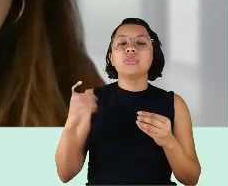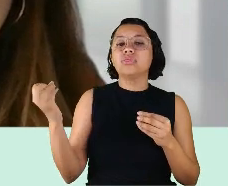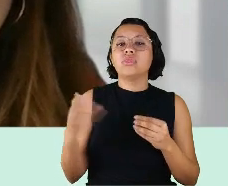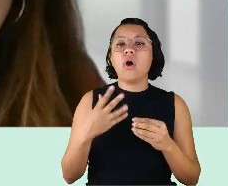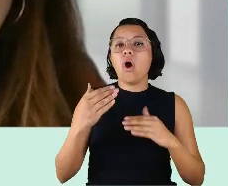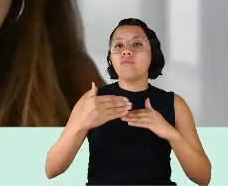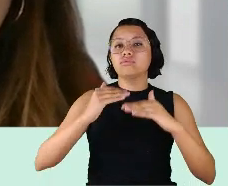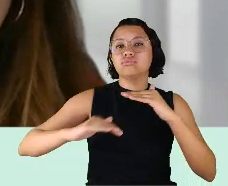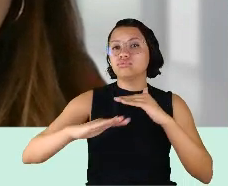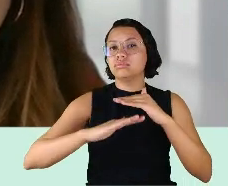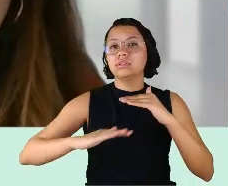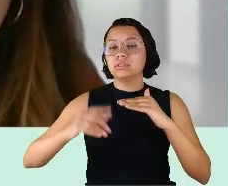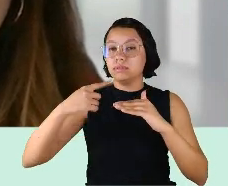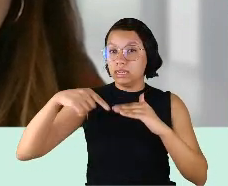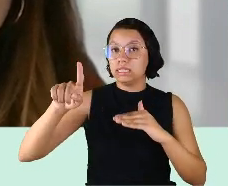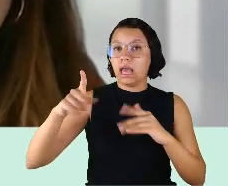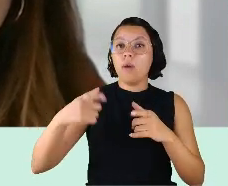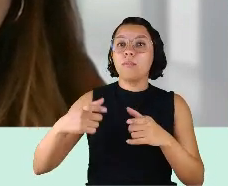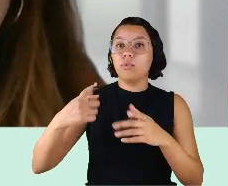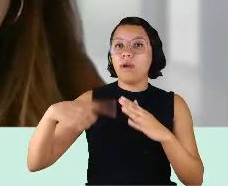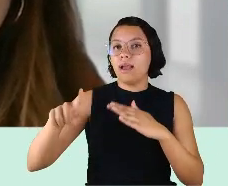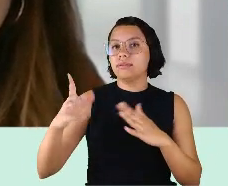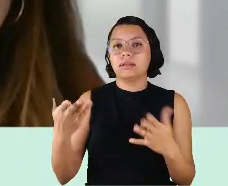onde ele está indo.